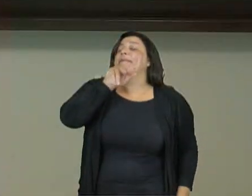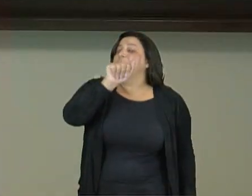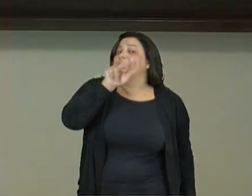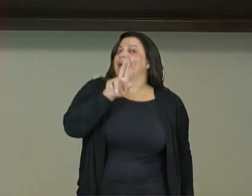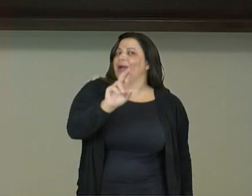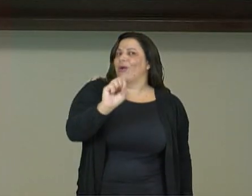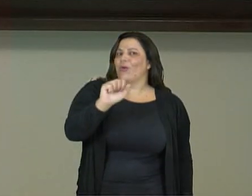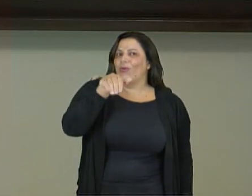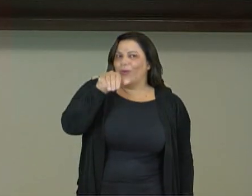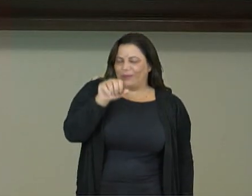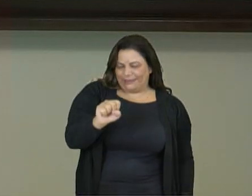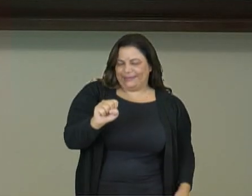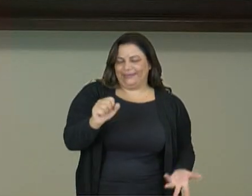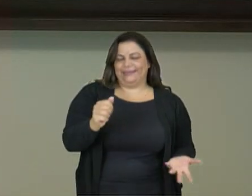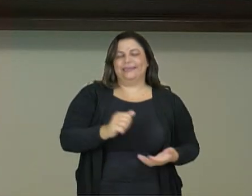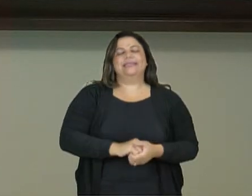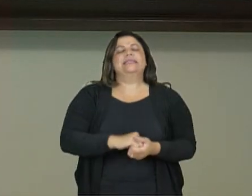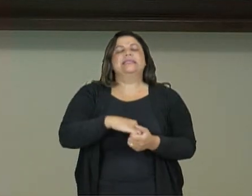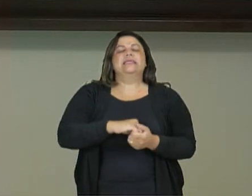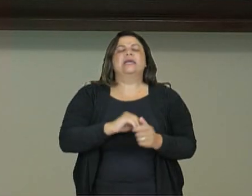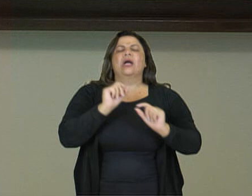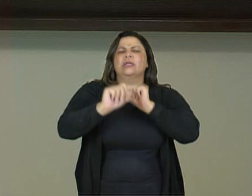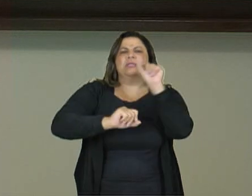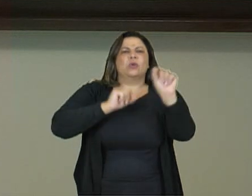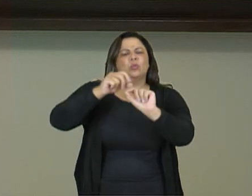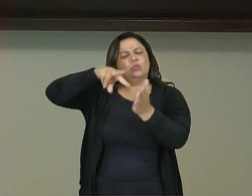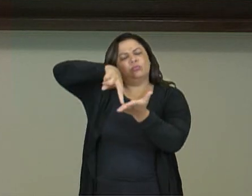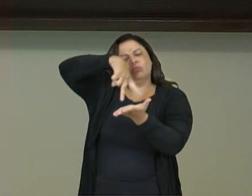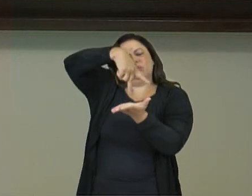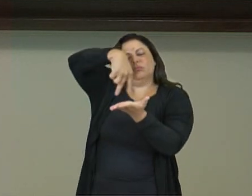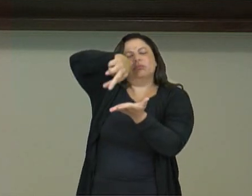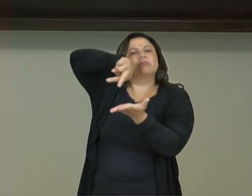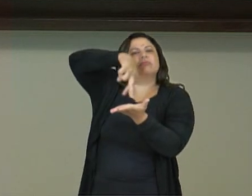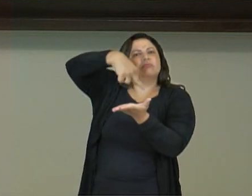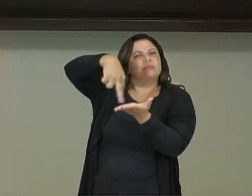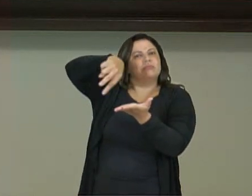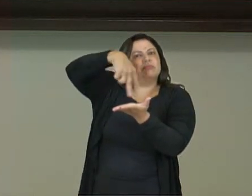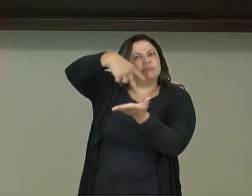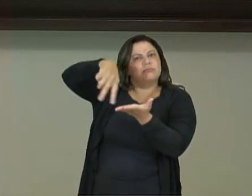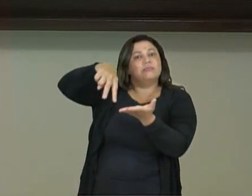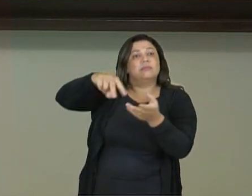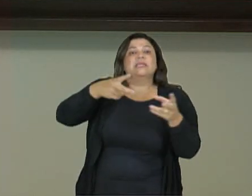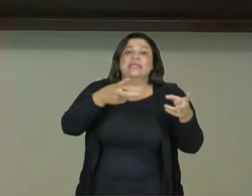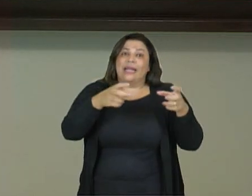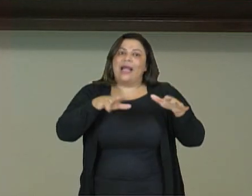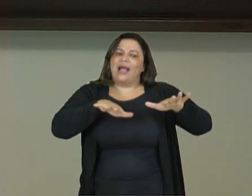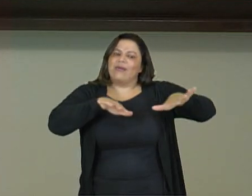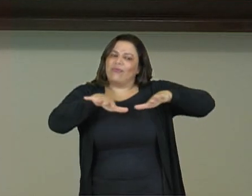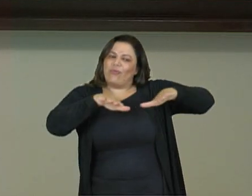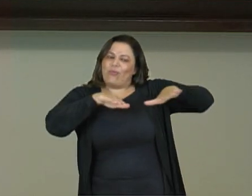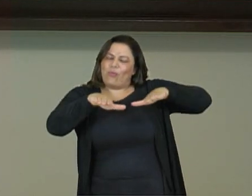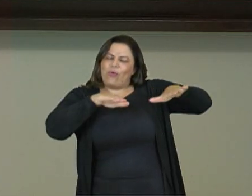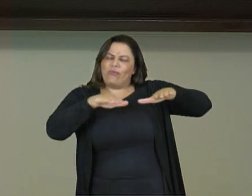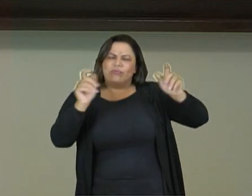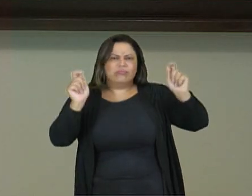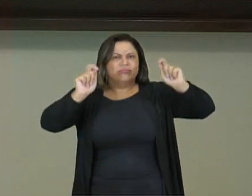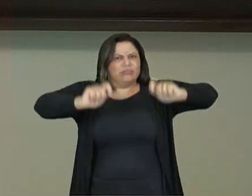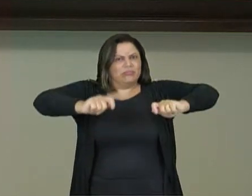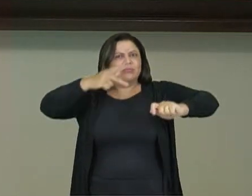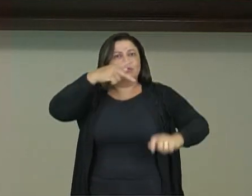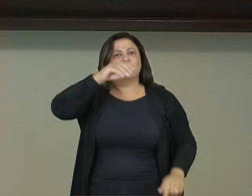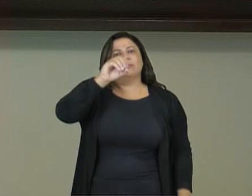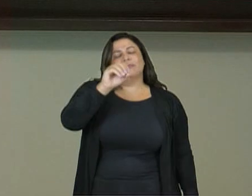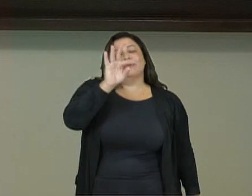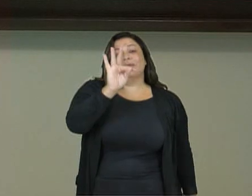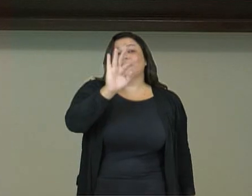ali na eminência de fazer o movimento, você está ali com esse movimento potencial, né?